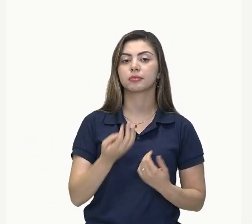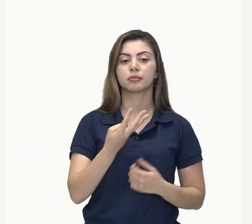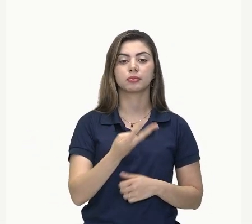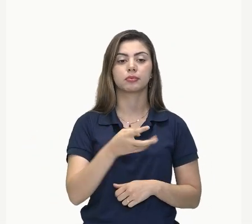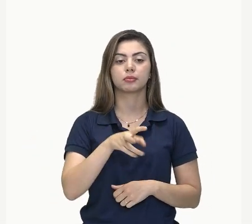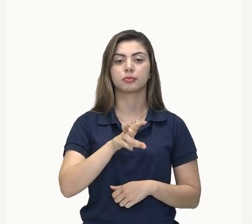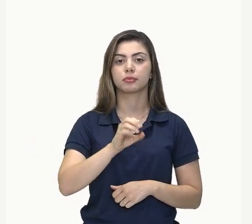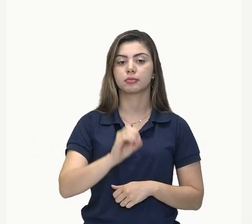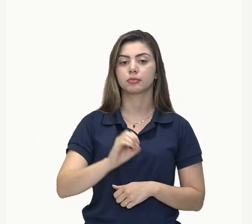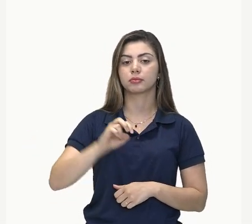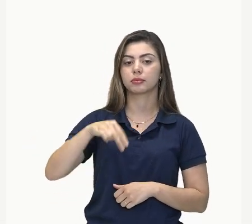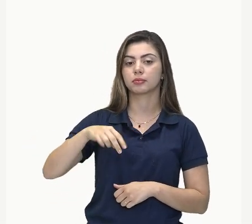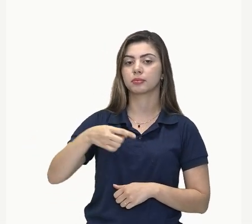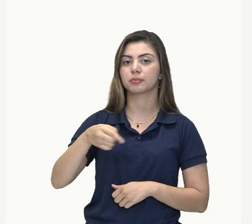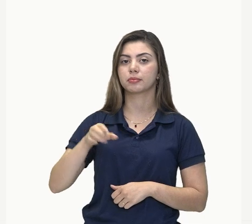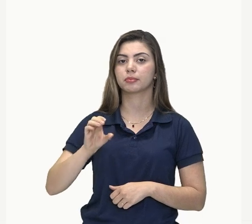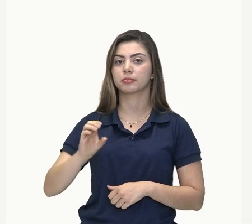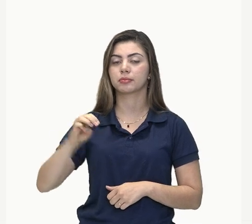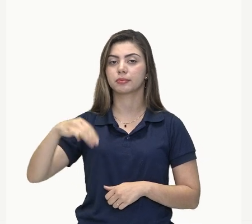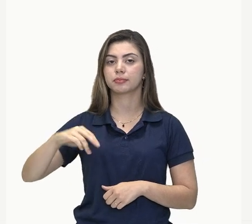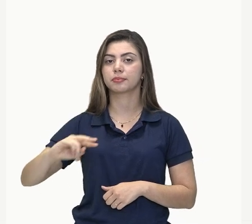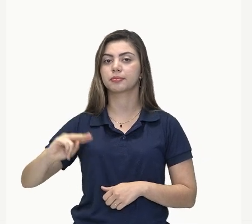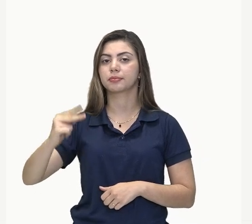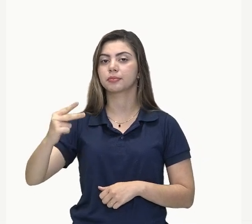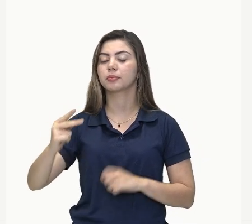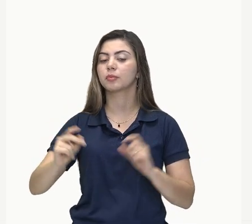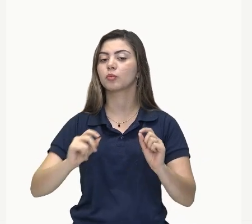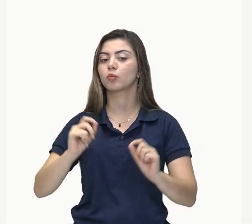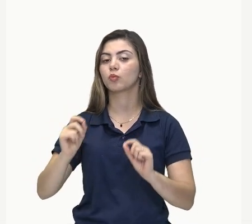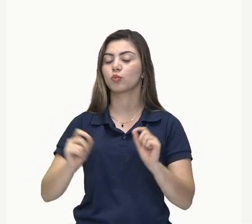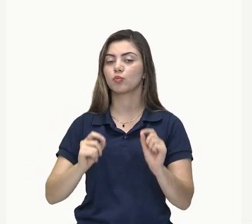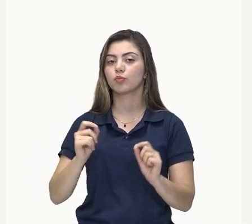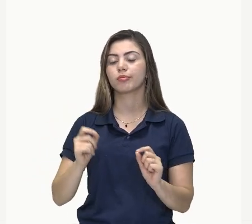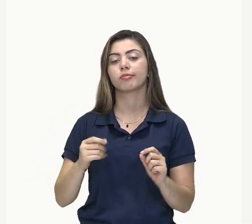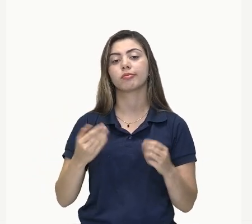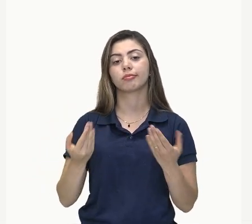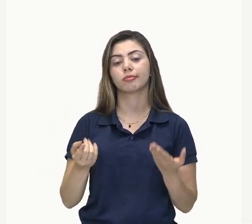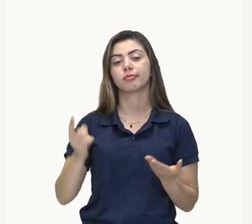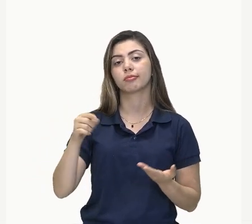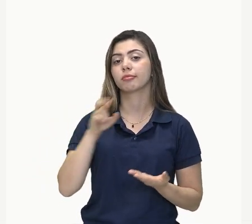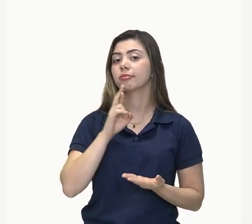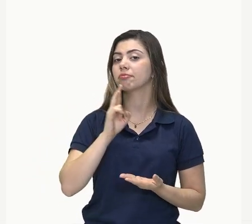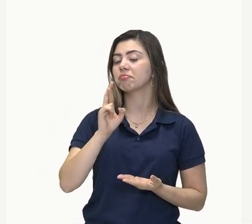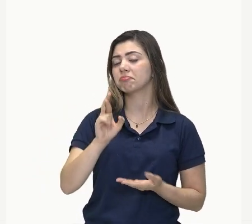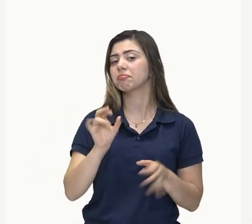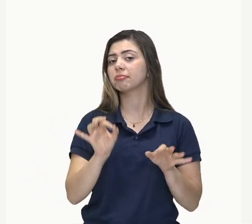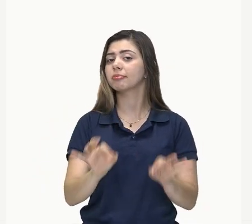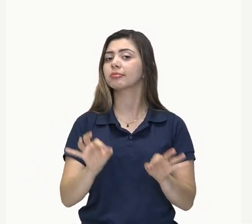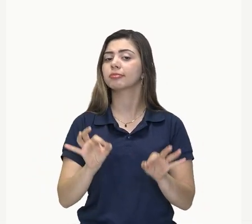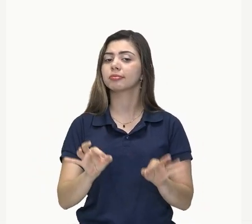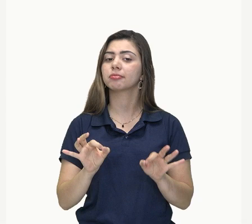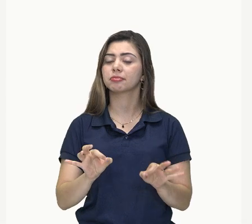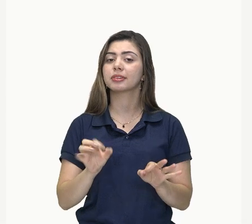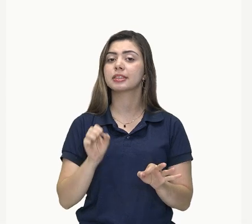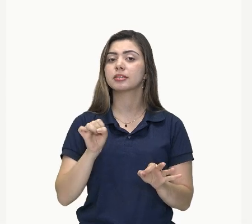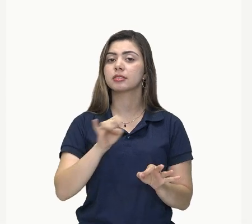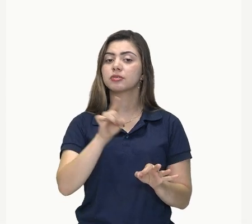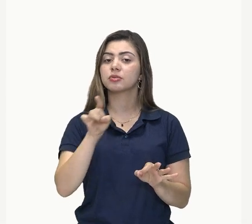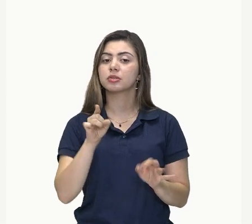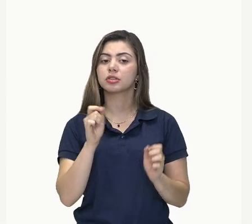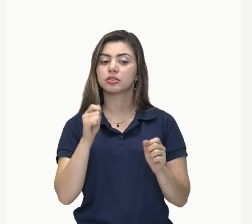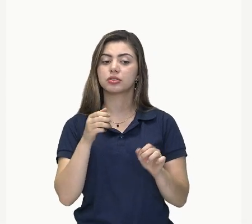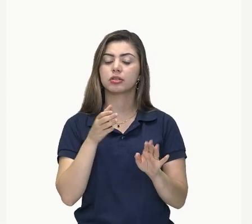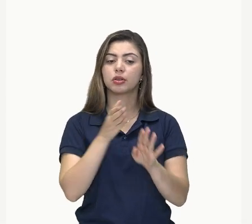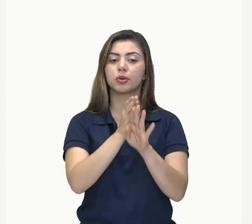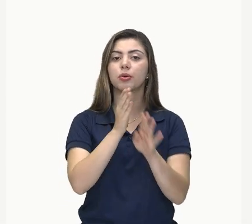450 π centímetros quadrados é um resultado válido já, tá? Se você conseguir encontrar